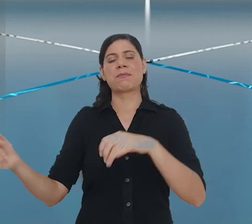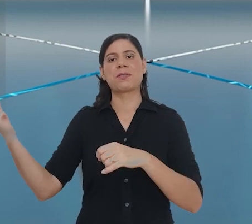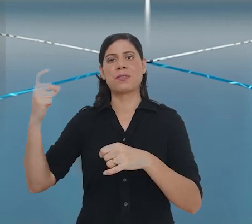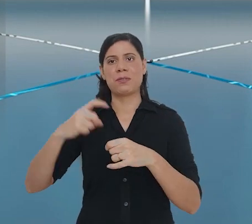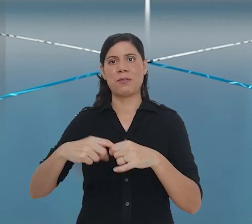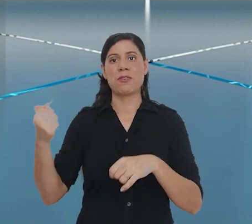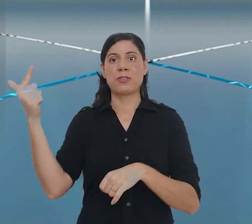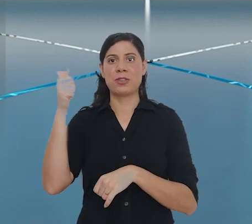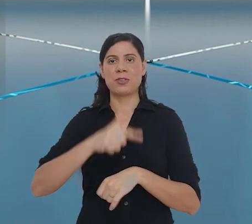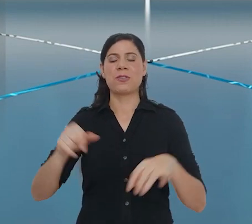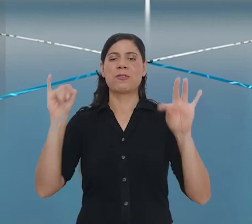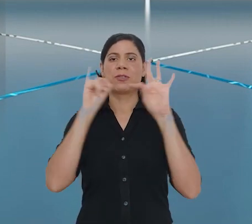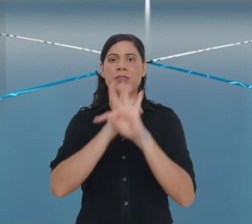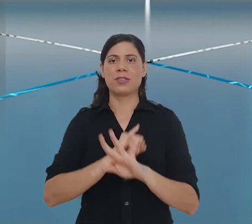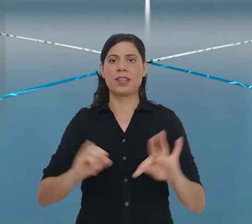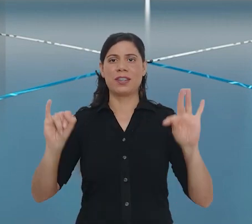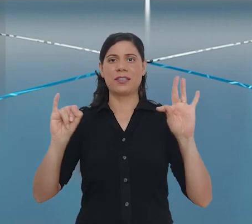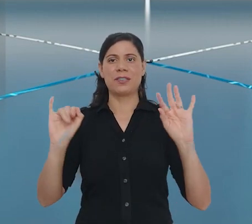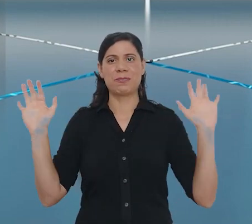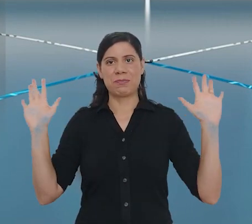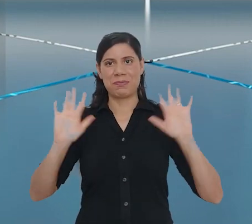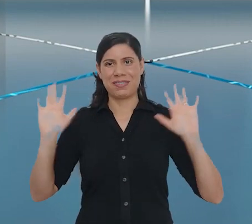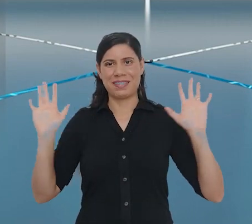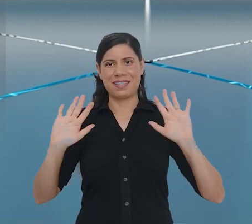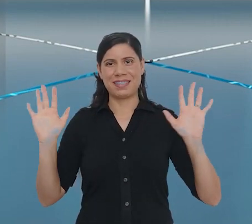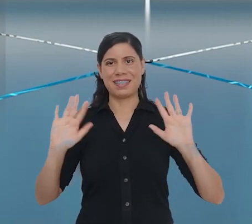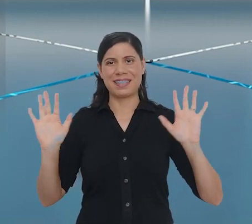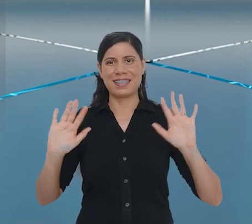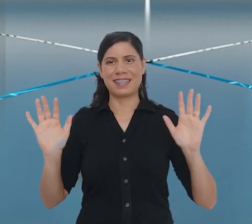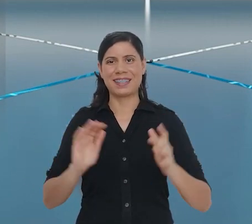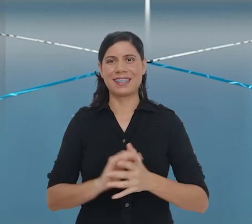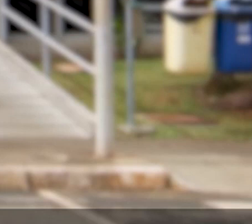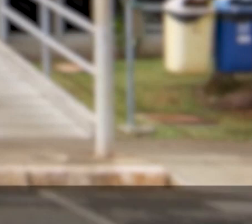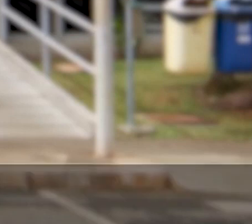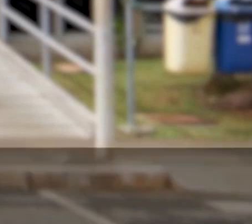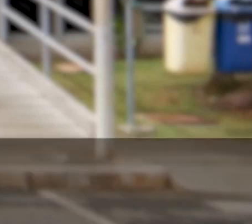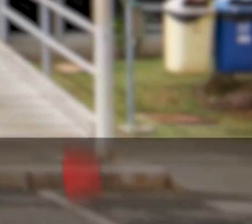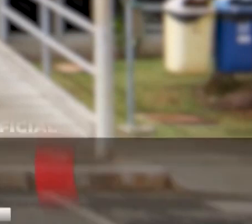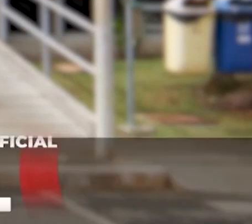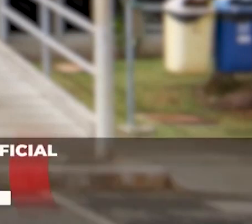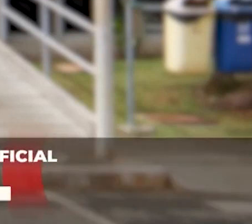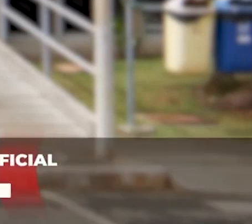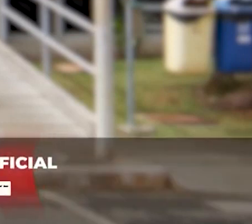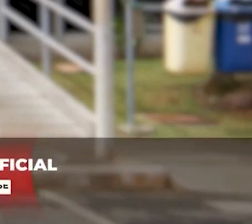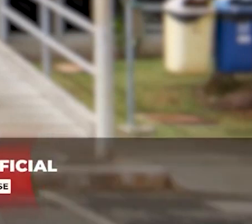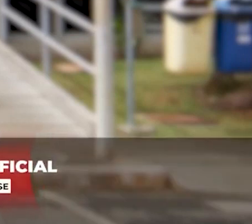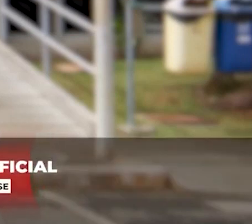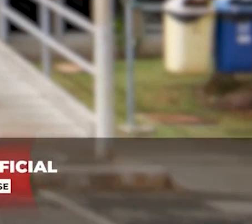mais uma edição do Inteiro Teor. Até a próxima. Tchau!